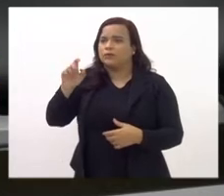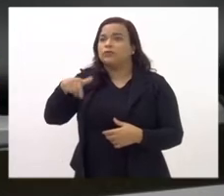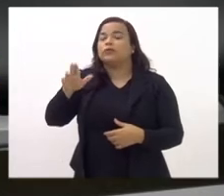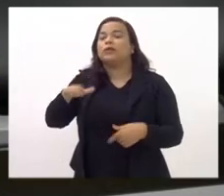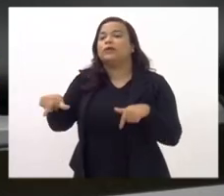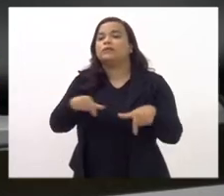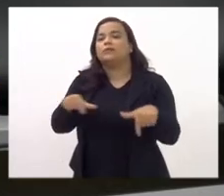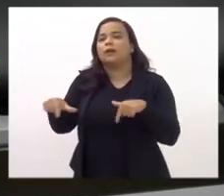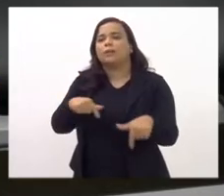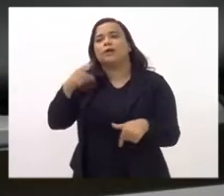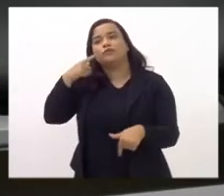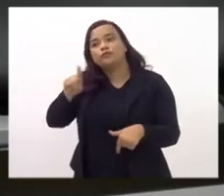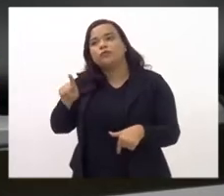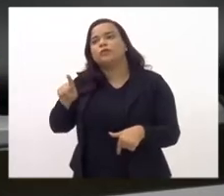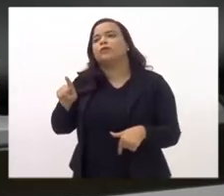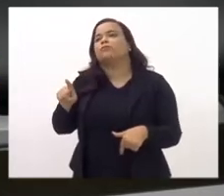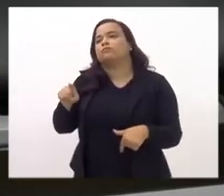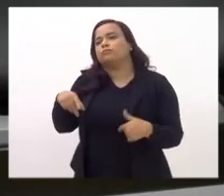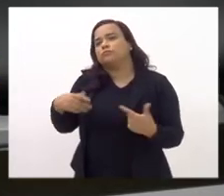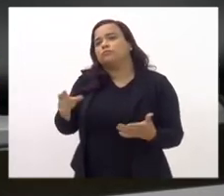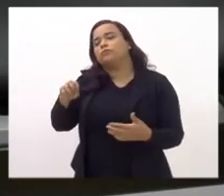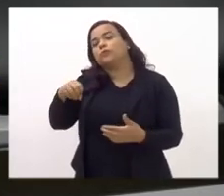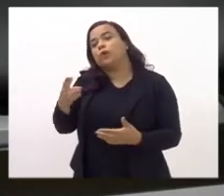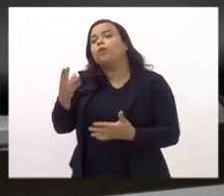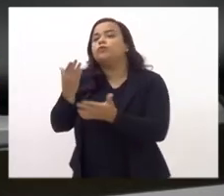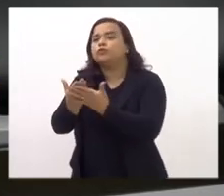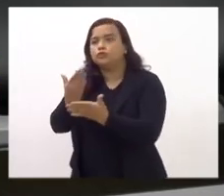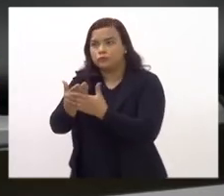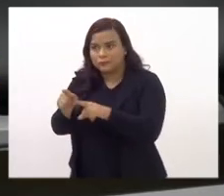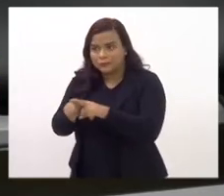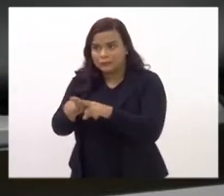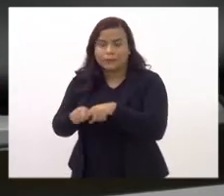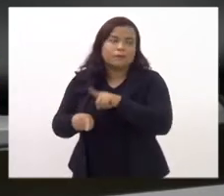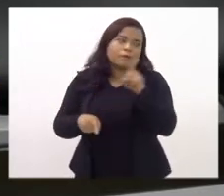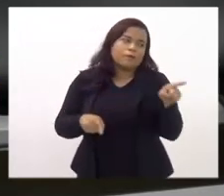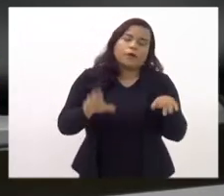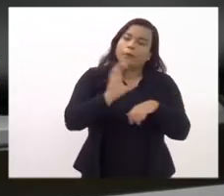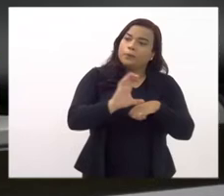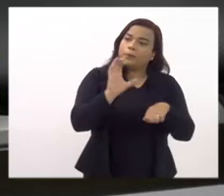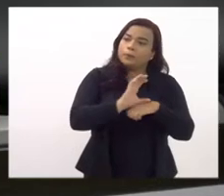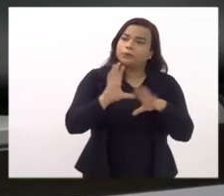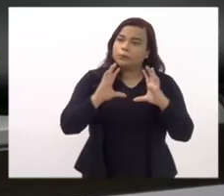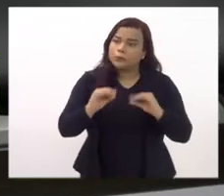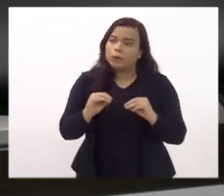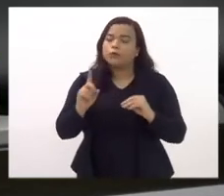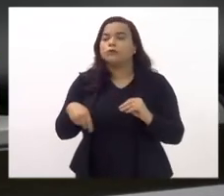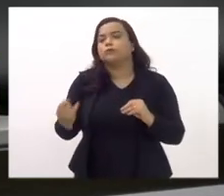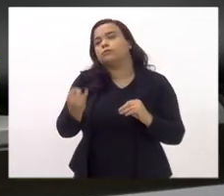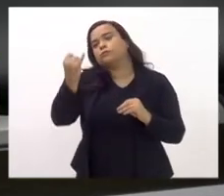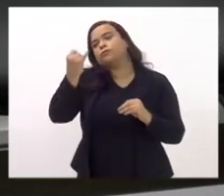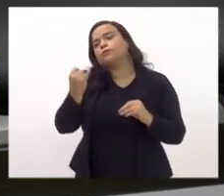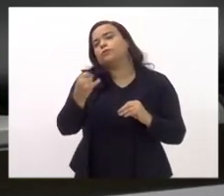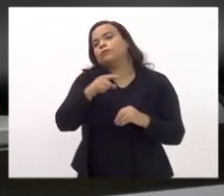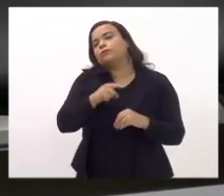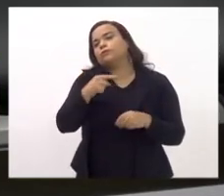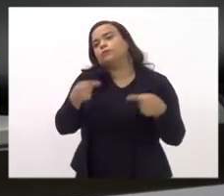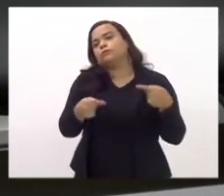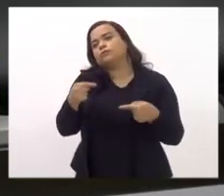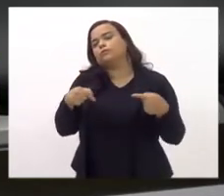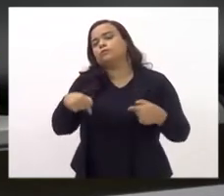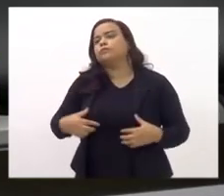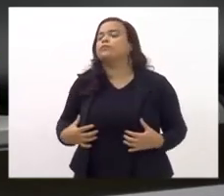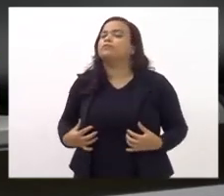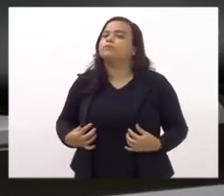dia, ou então que está estudando também e vai fazer um curso à noite. E é super importante essa discussão aqui,